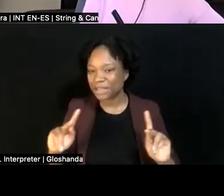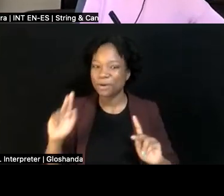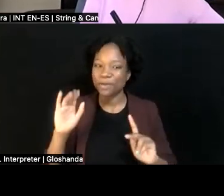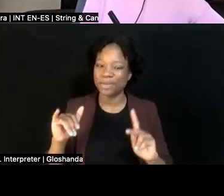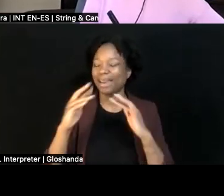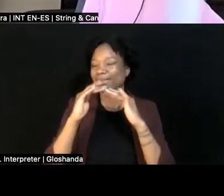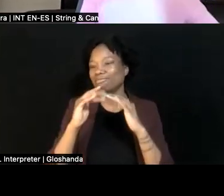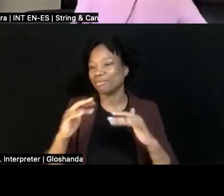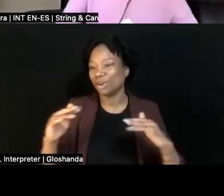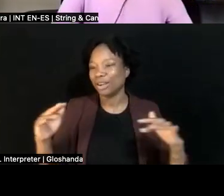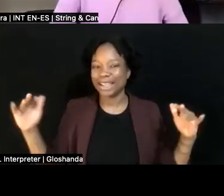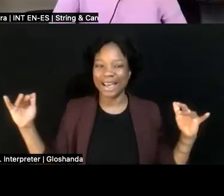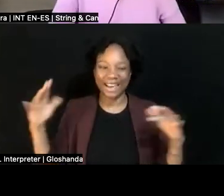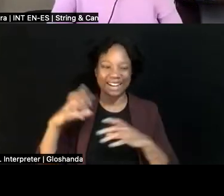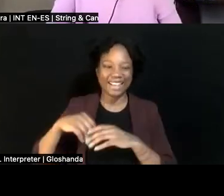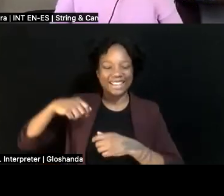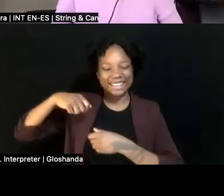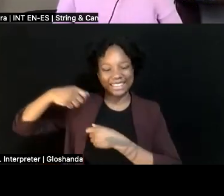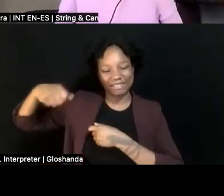encanta.